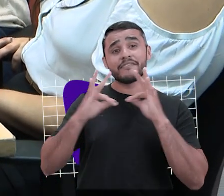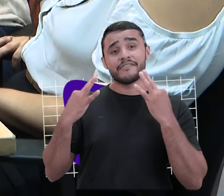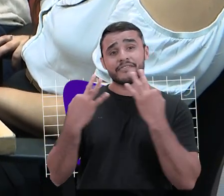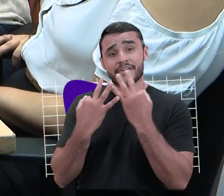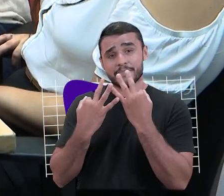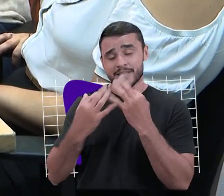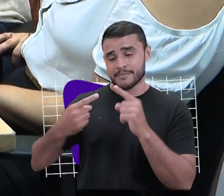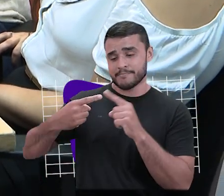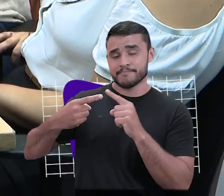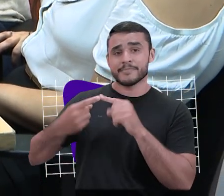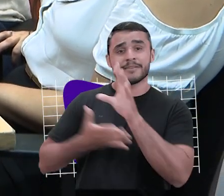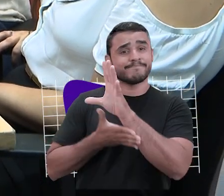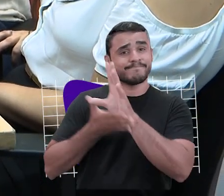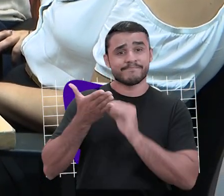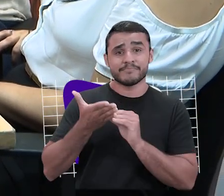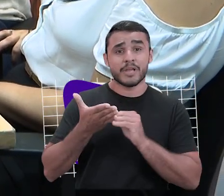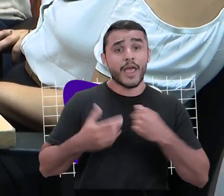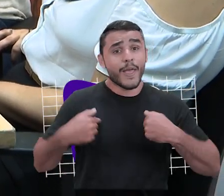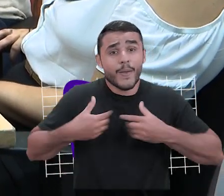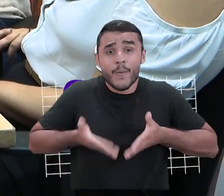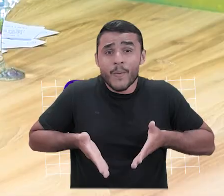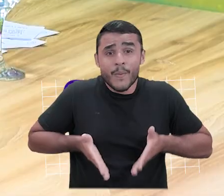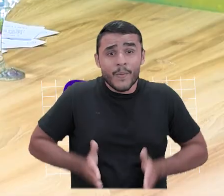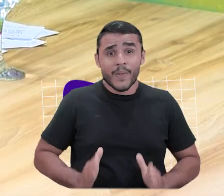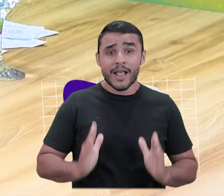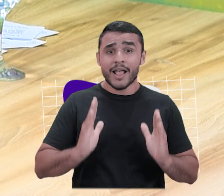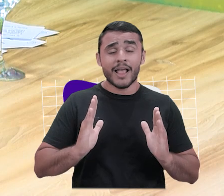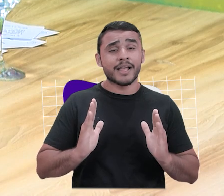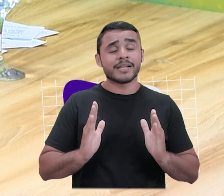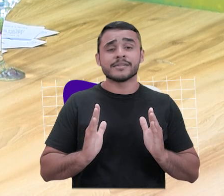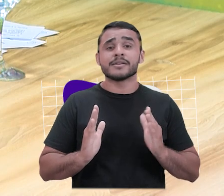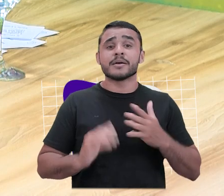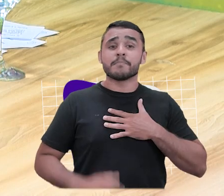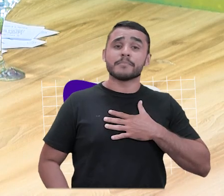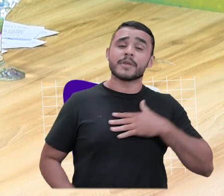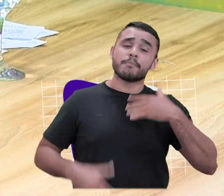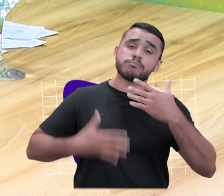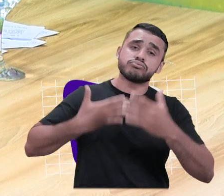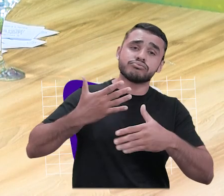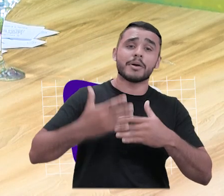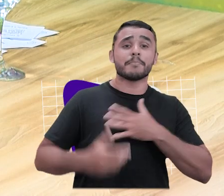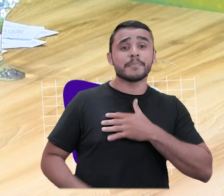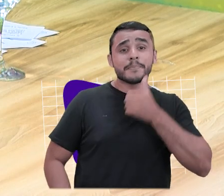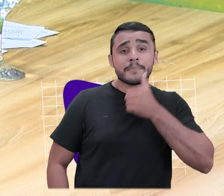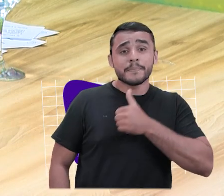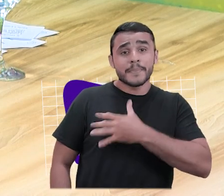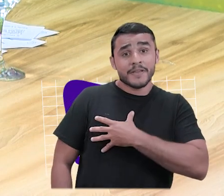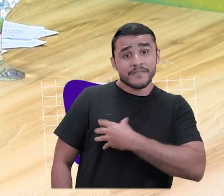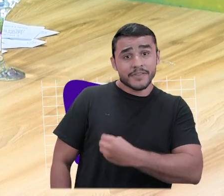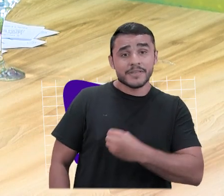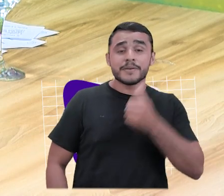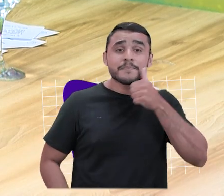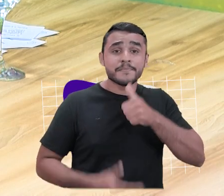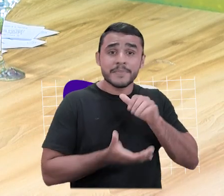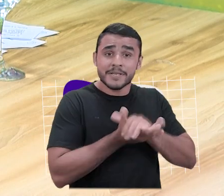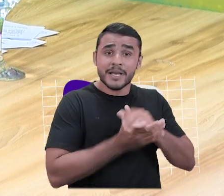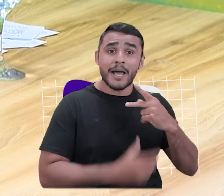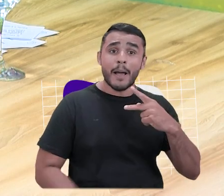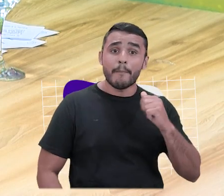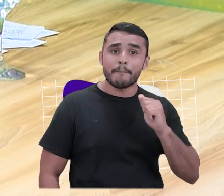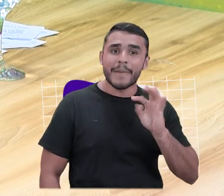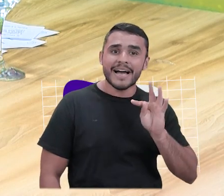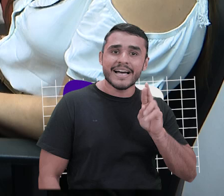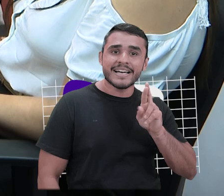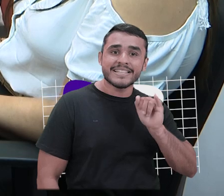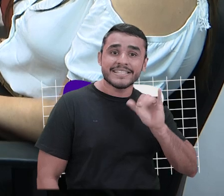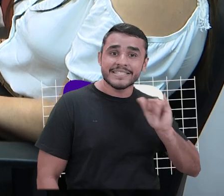muito desde o nascimento, do meu nascimento e passando pelo nascimento da minha filha, né? Eu citei minha esposa Patrícia, tem minha mãe